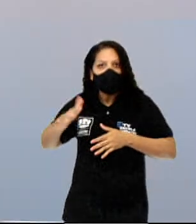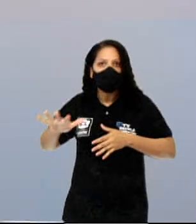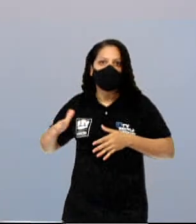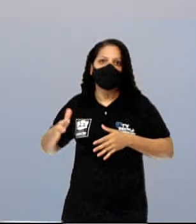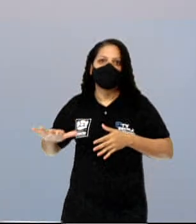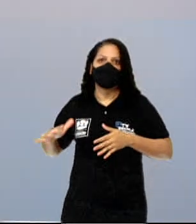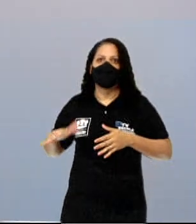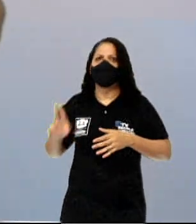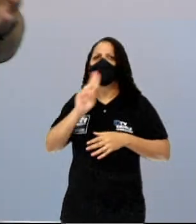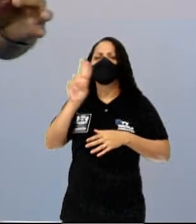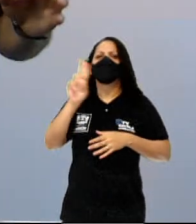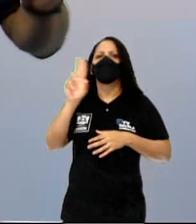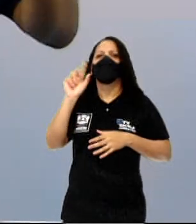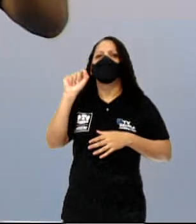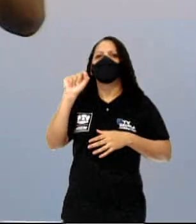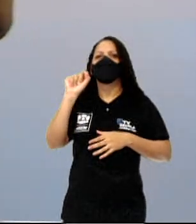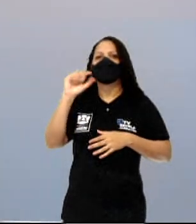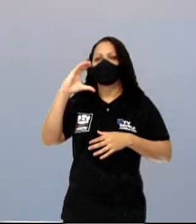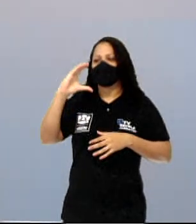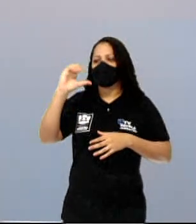Que palavra esquisita, Rocha.